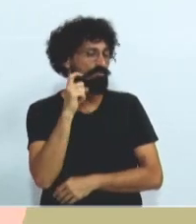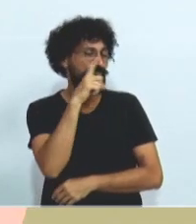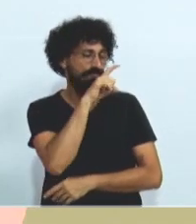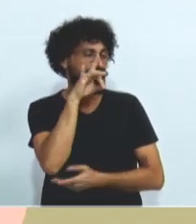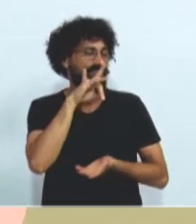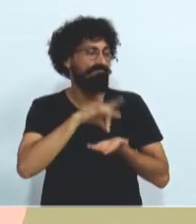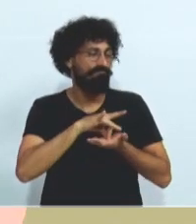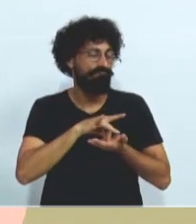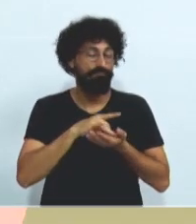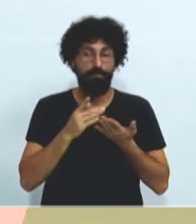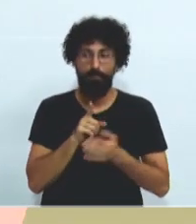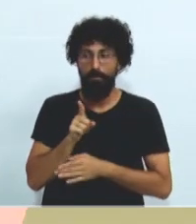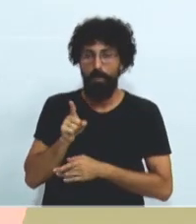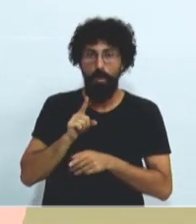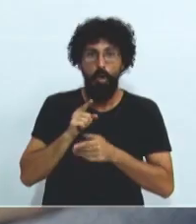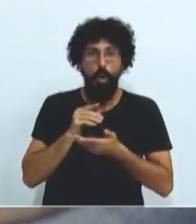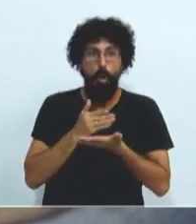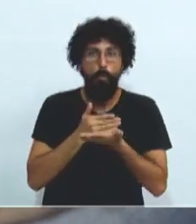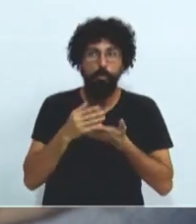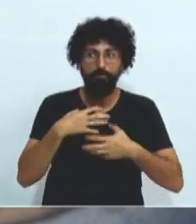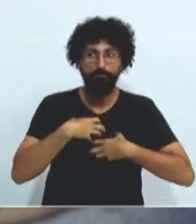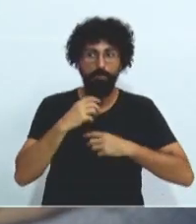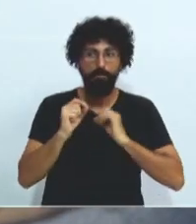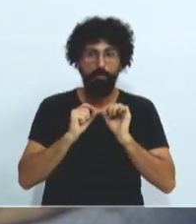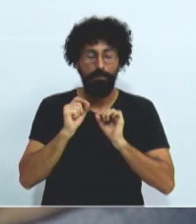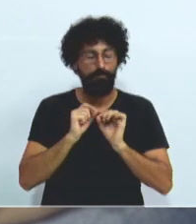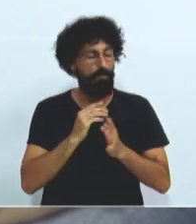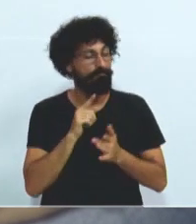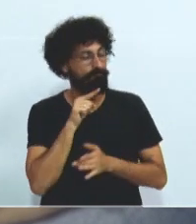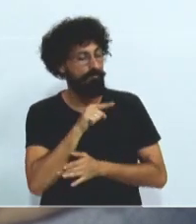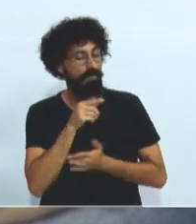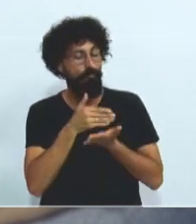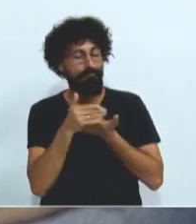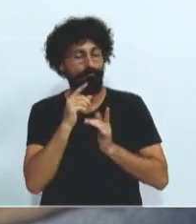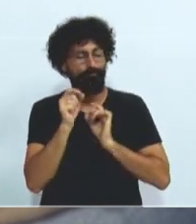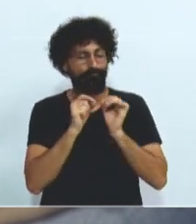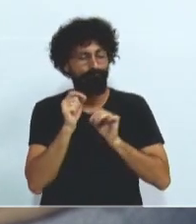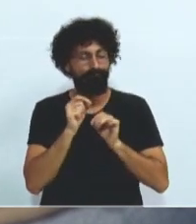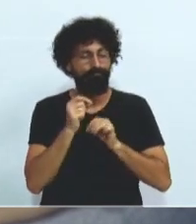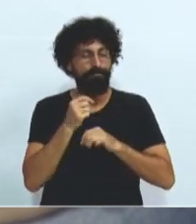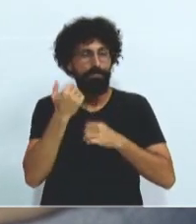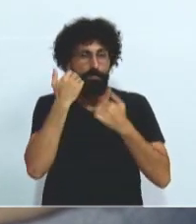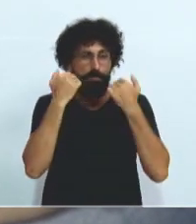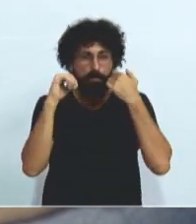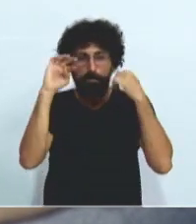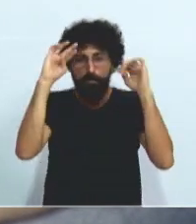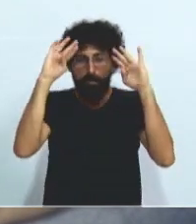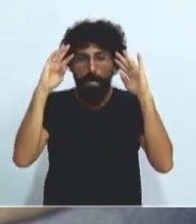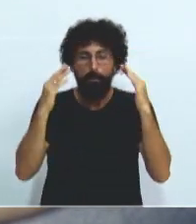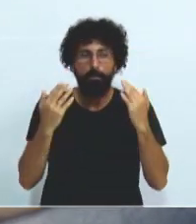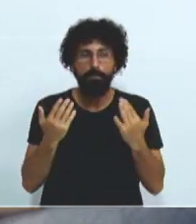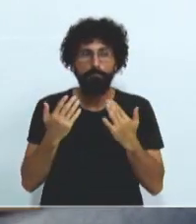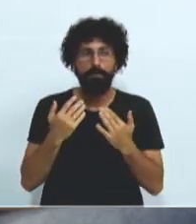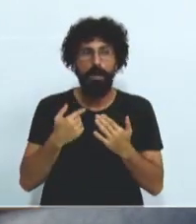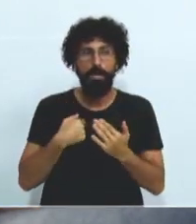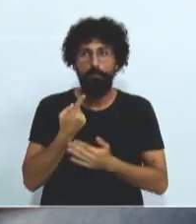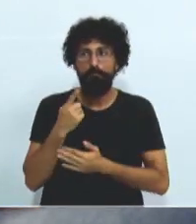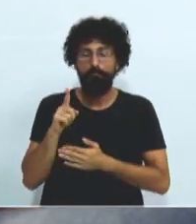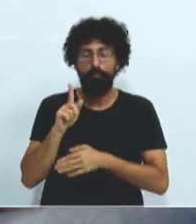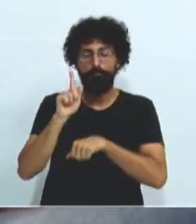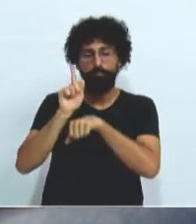começou apenas com um sintoma. Começou dando febre nela, muita febre. Aí eu fui para